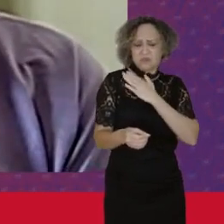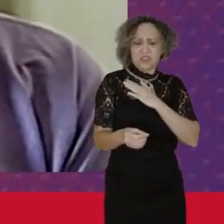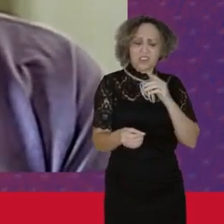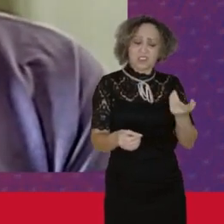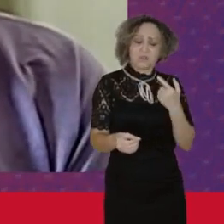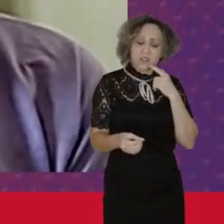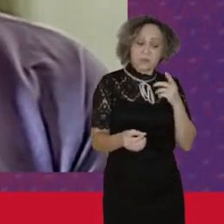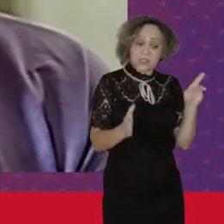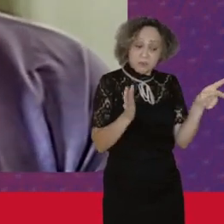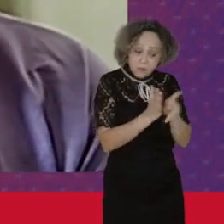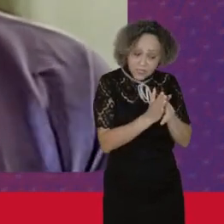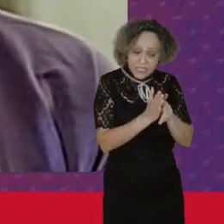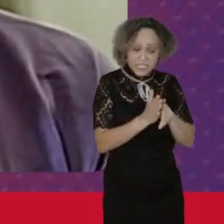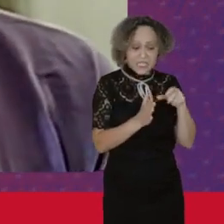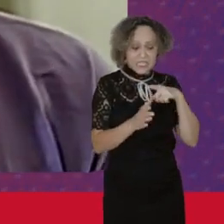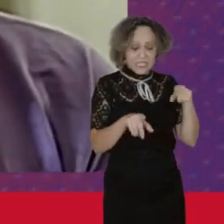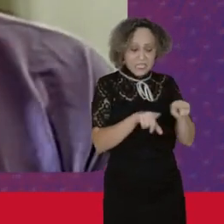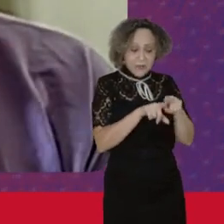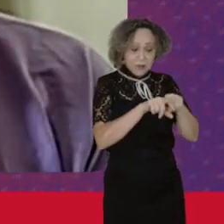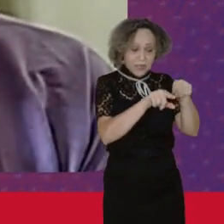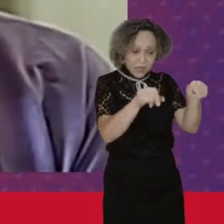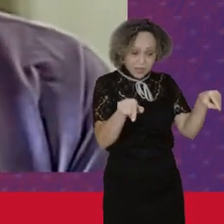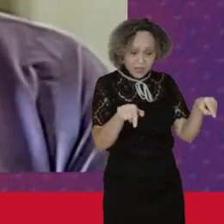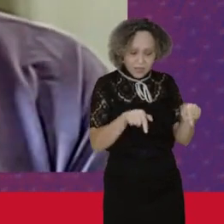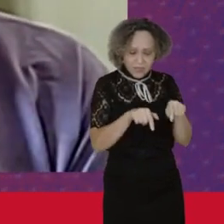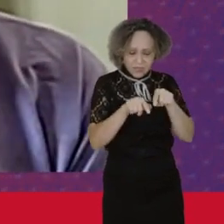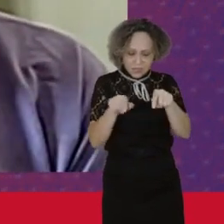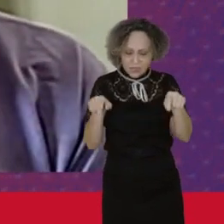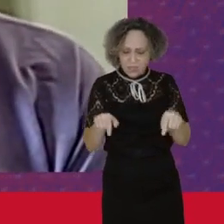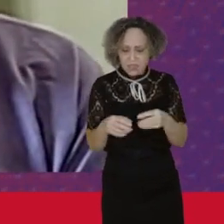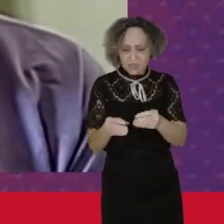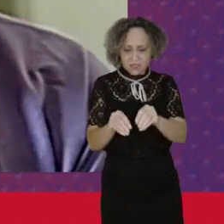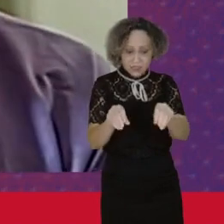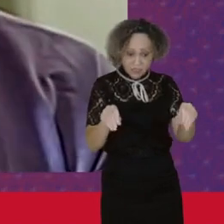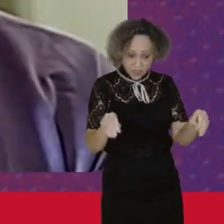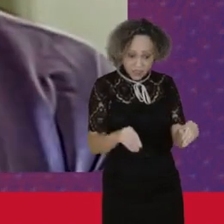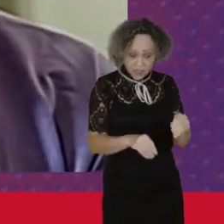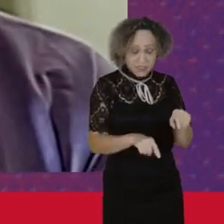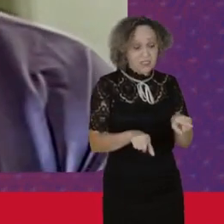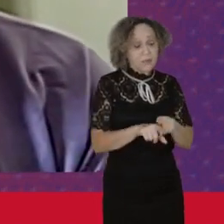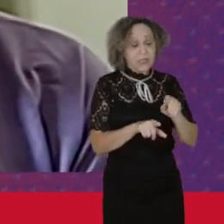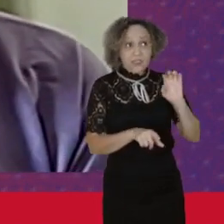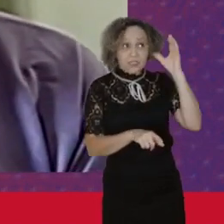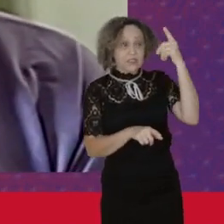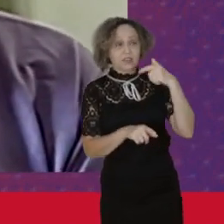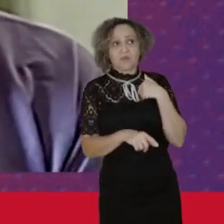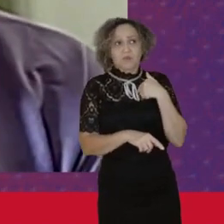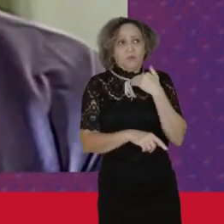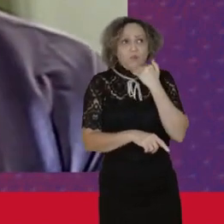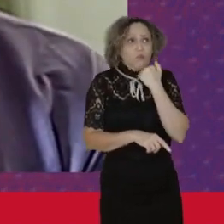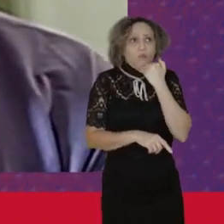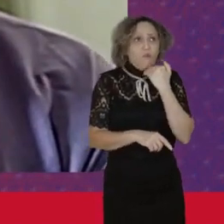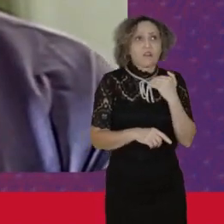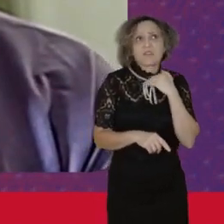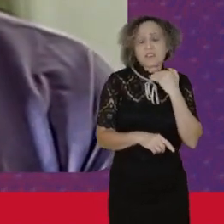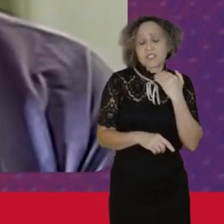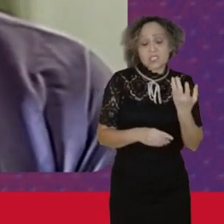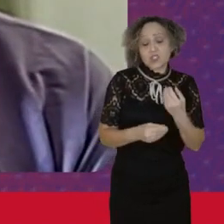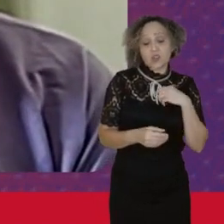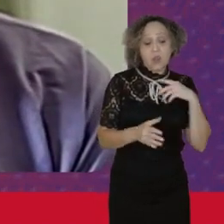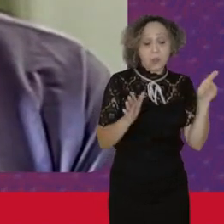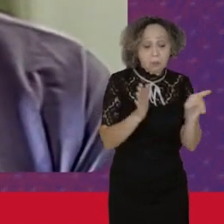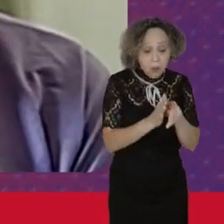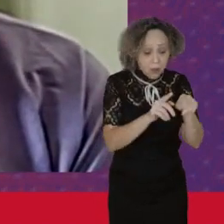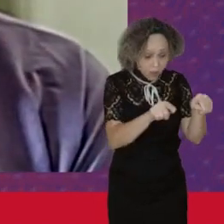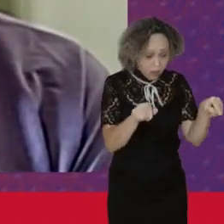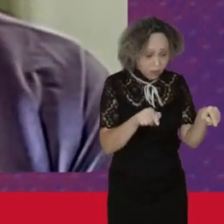terra, mas para além também da posse da terra, inclusive da decisão, né, porque não basta também ter a posse ou a propriedade da terra,